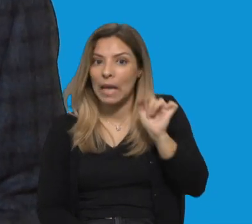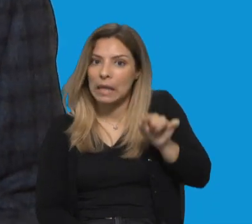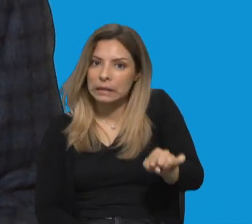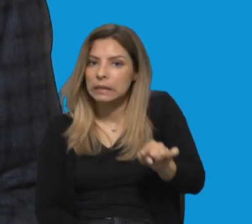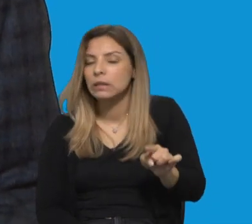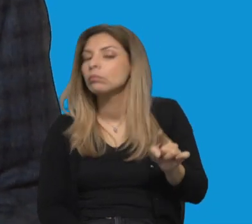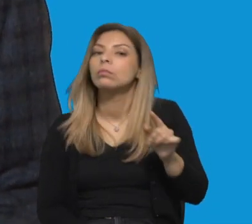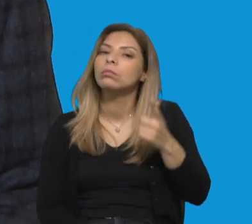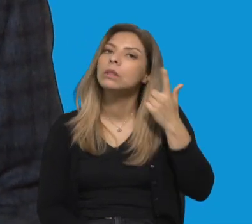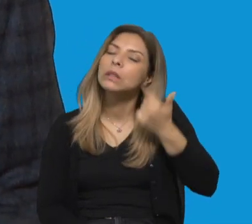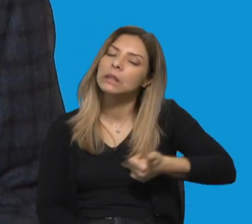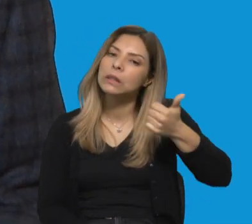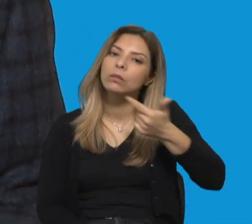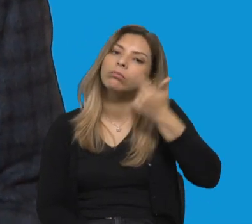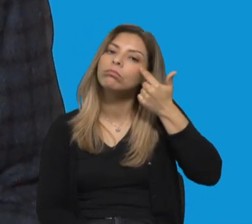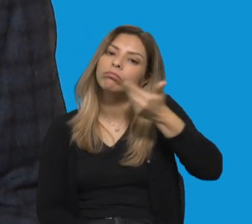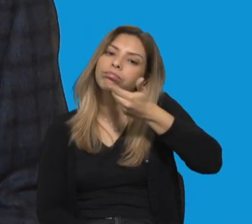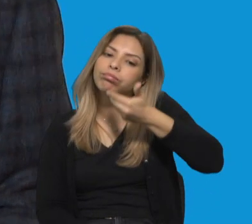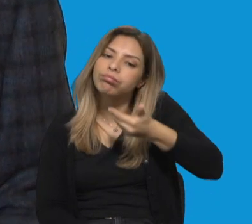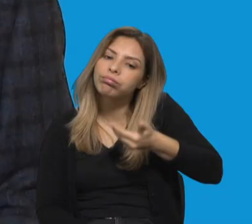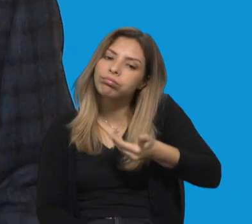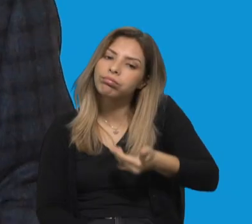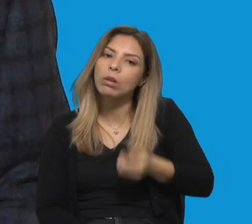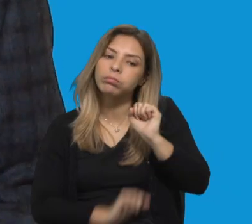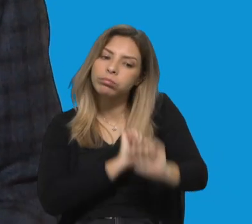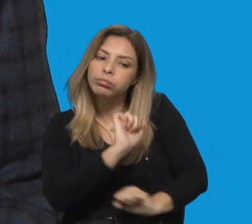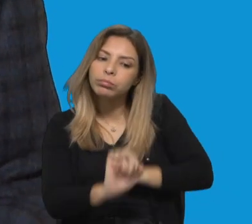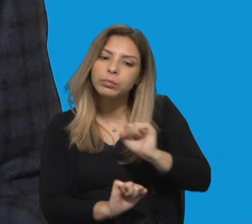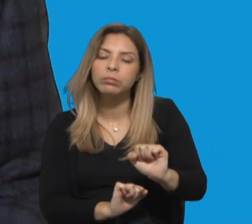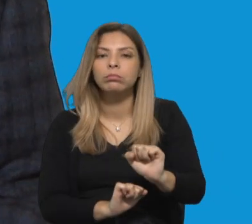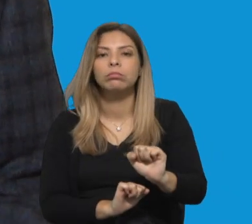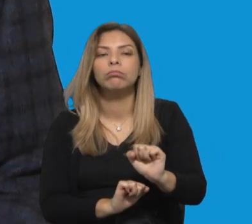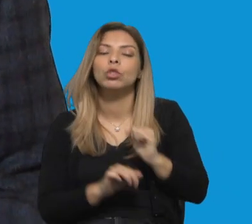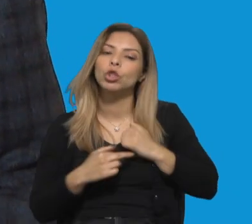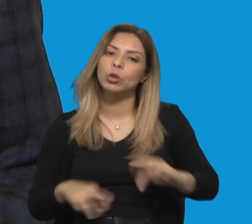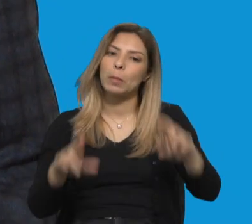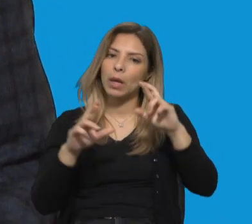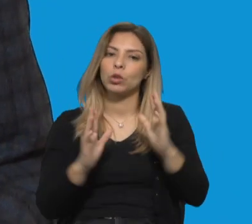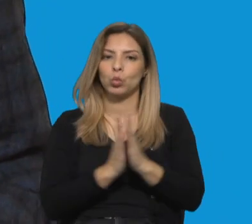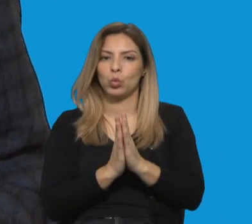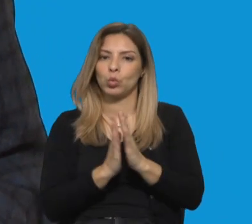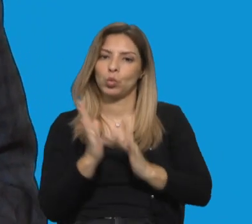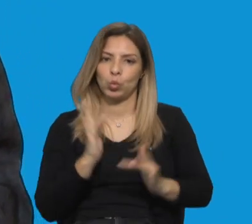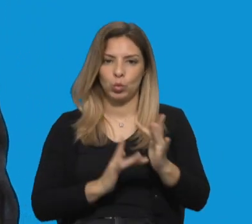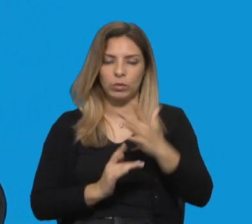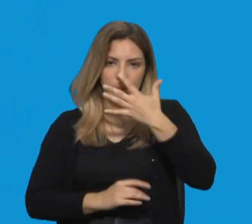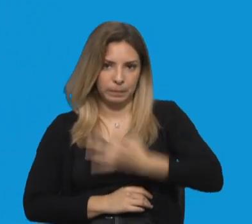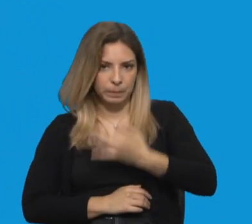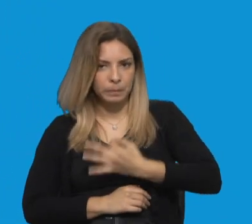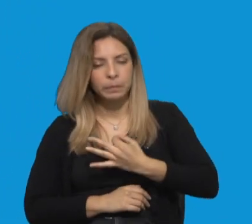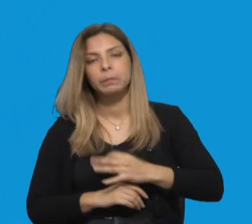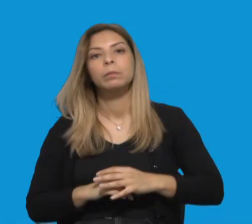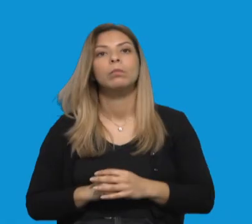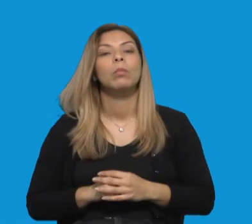a experiência, diríamos, da esperança cristã. Porque se é verdade que